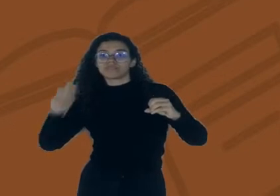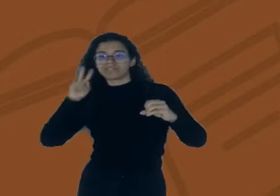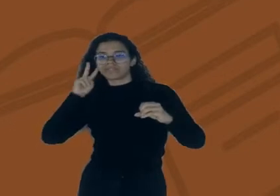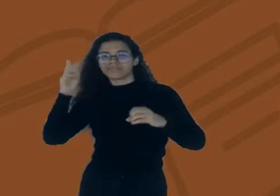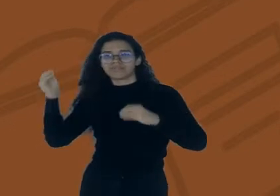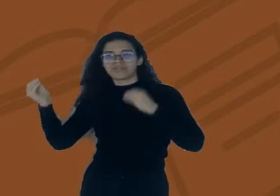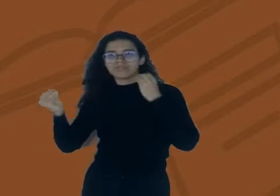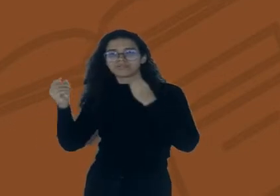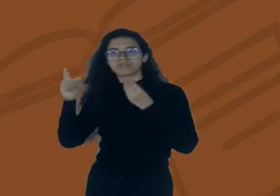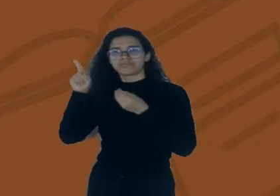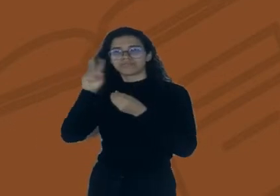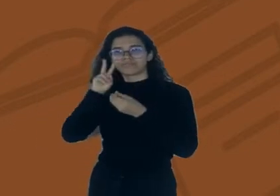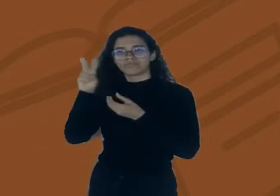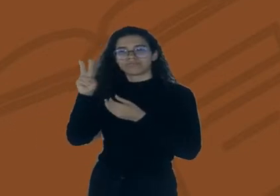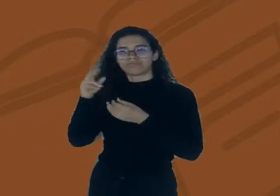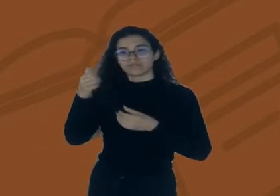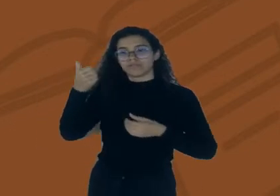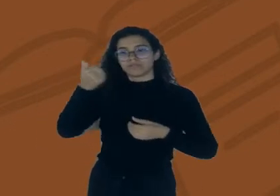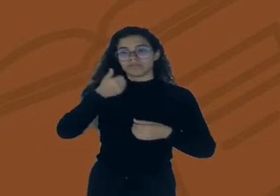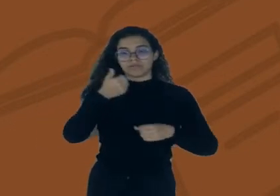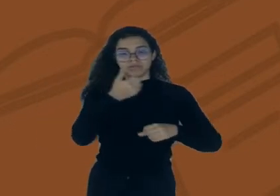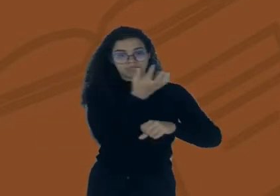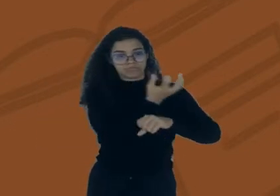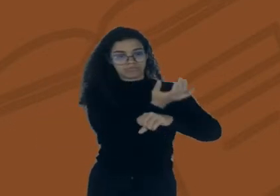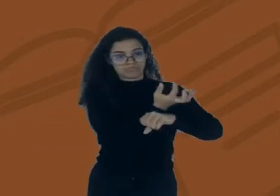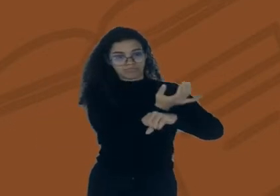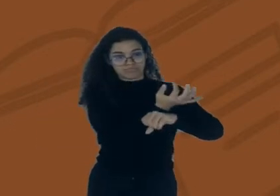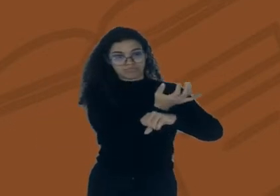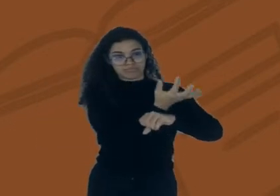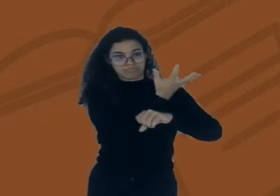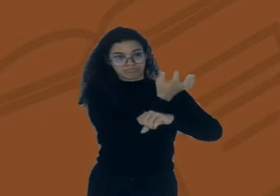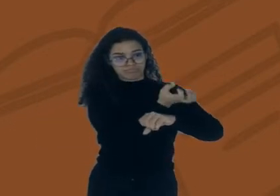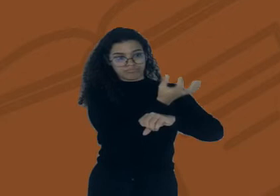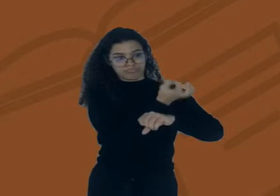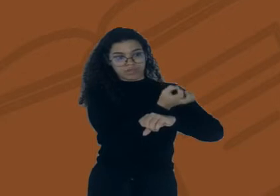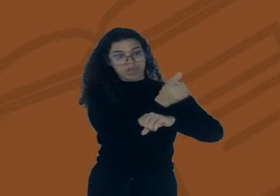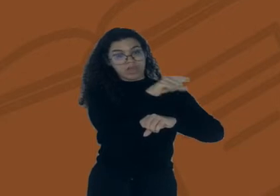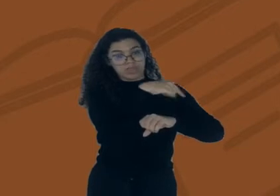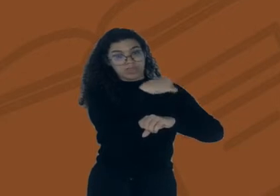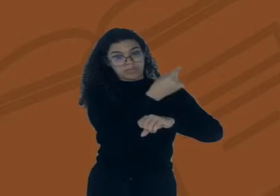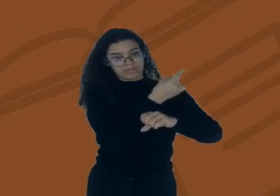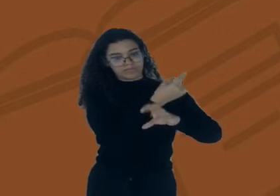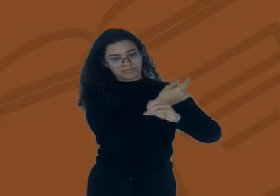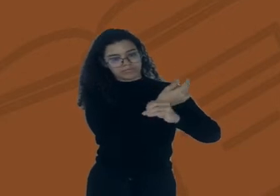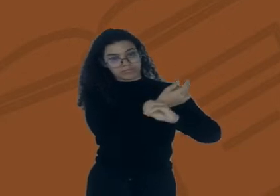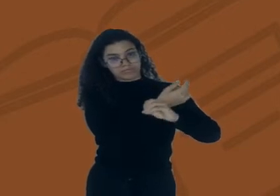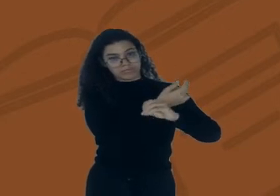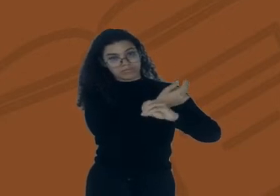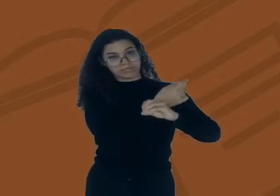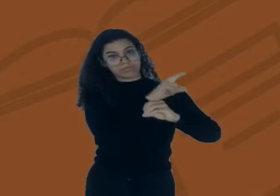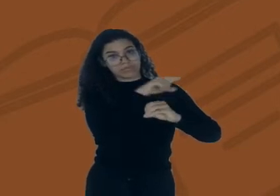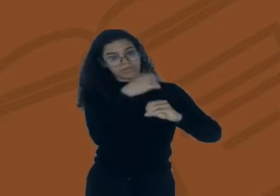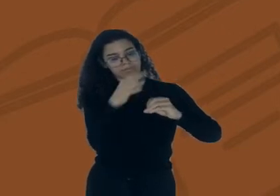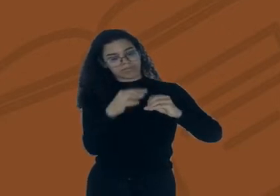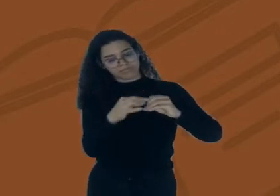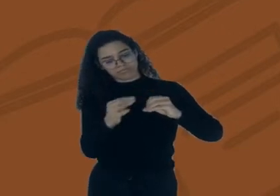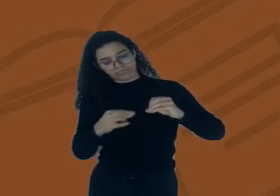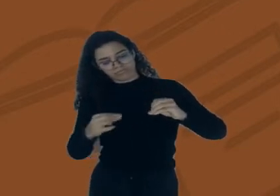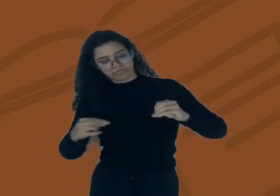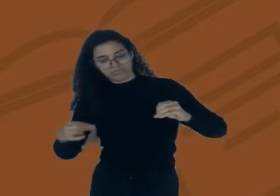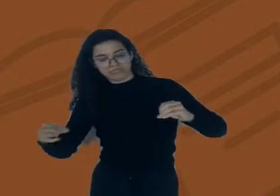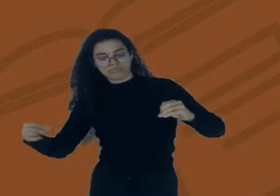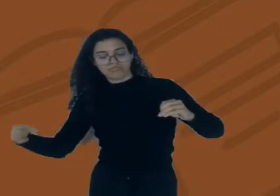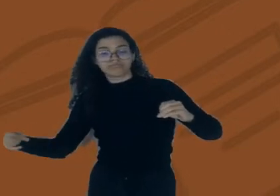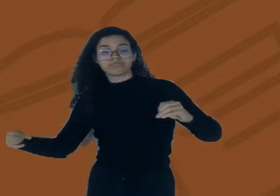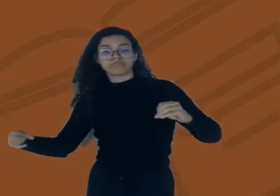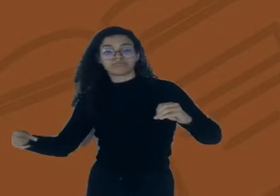no slide, nós temos dendritos, nós temos o corpo celular, em seguida nós temos o axônio.